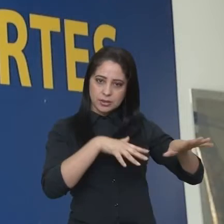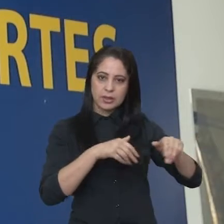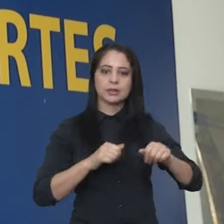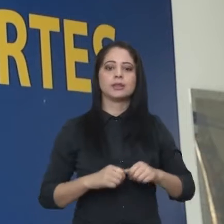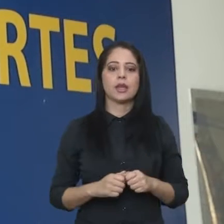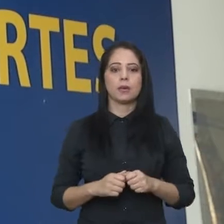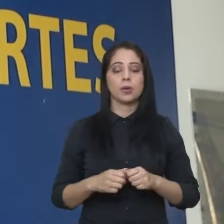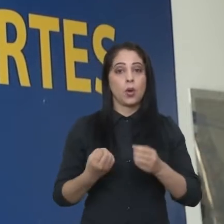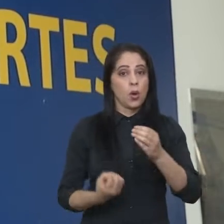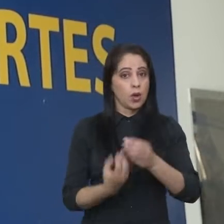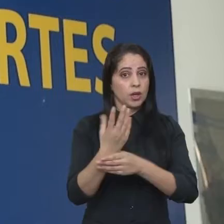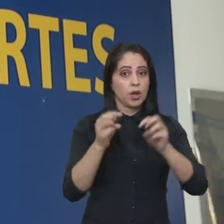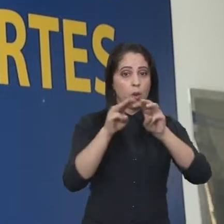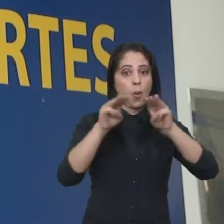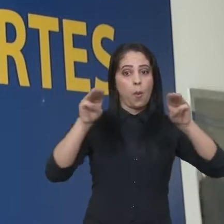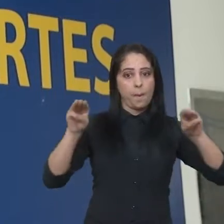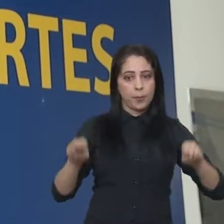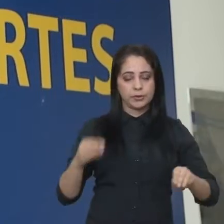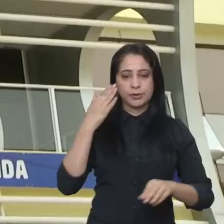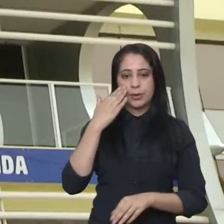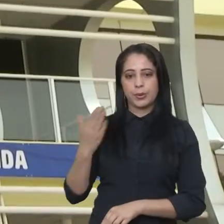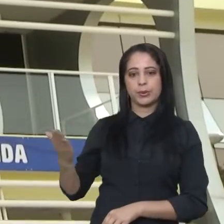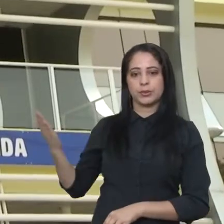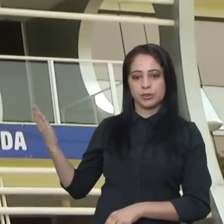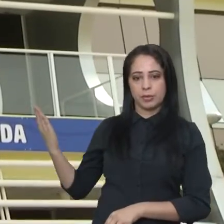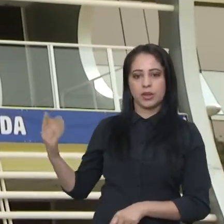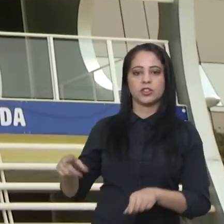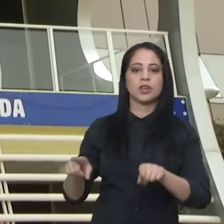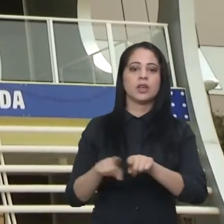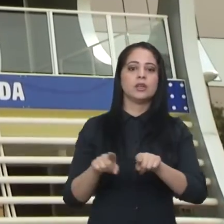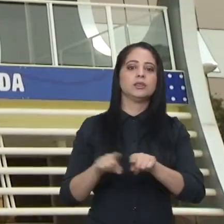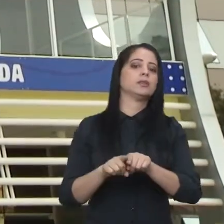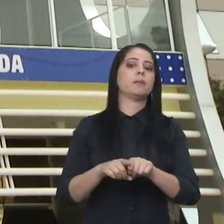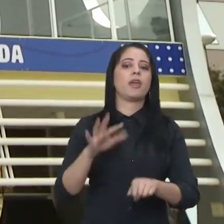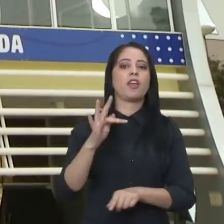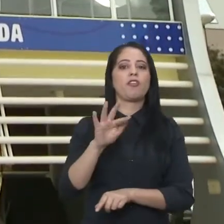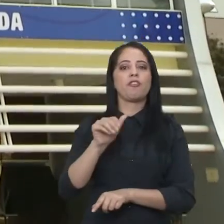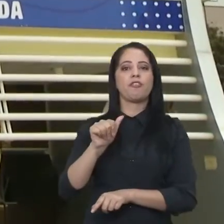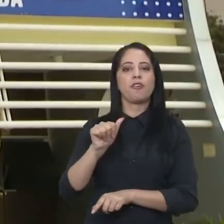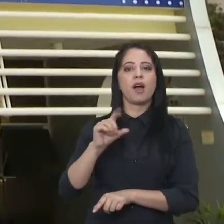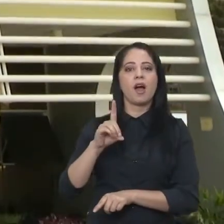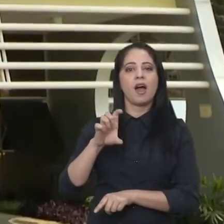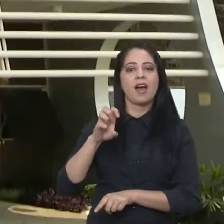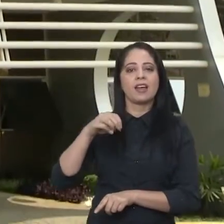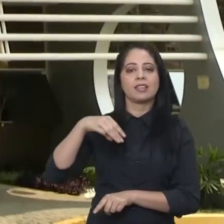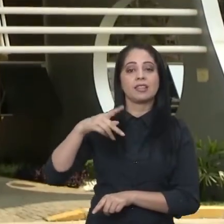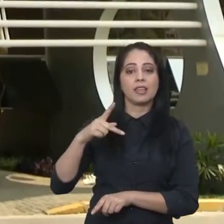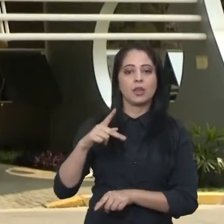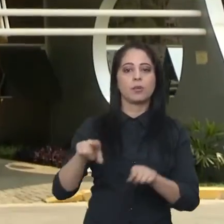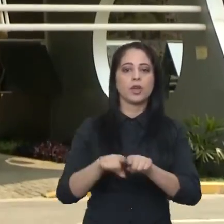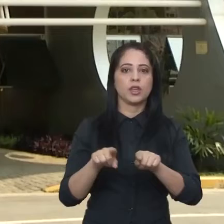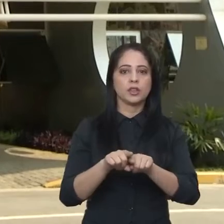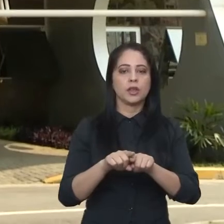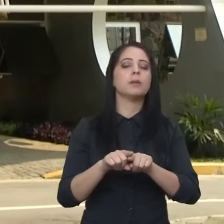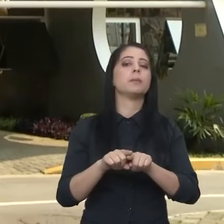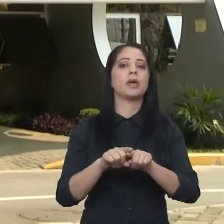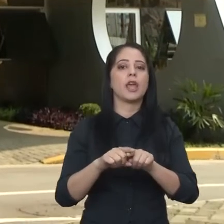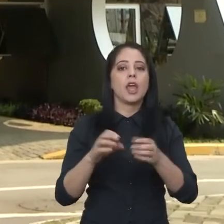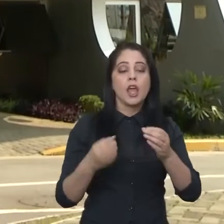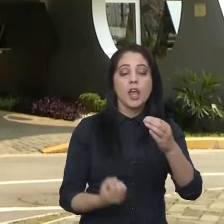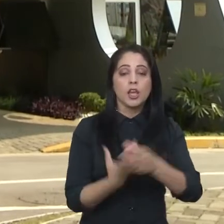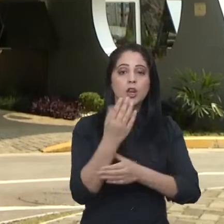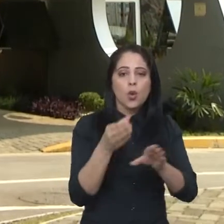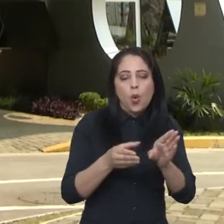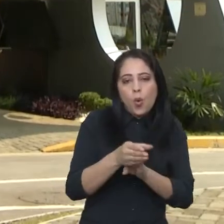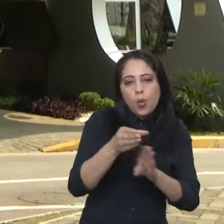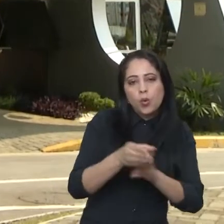cidade estão a criação do Museu do Esporte, a elaboração do FADEMP e a participação na criação do Conselho